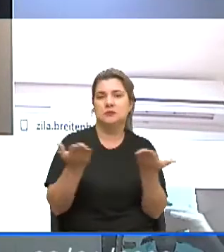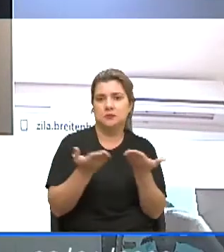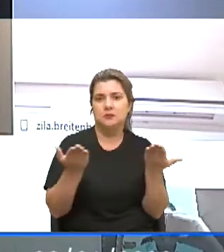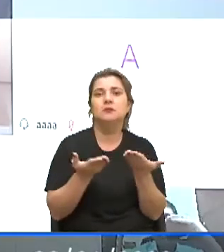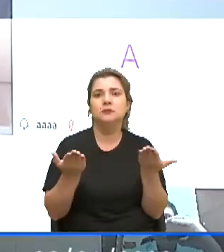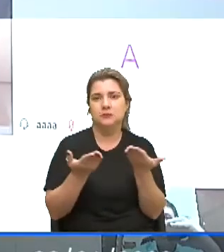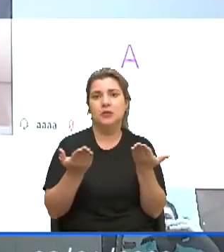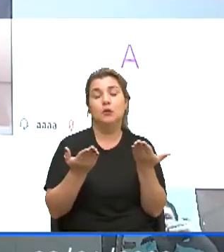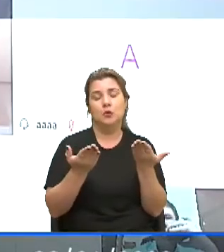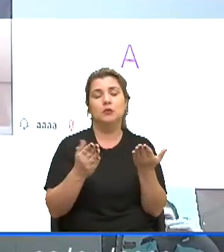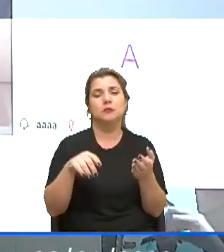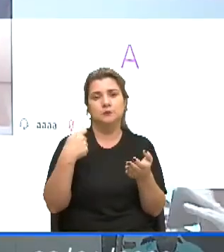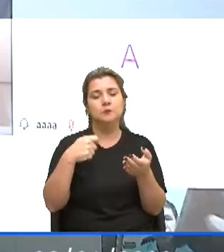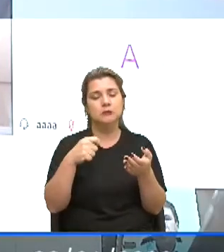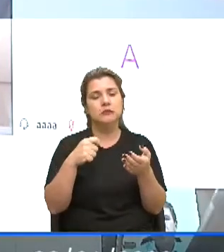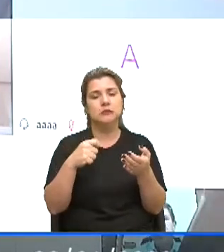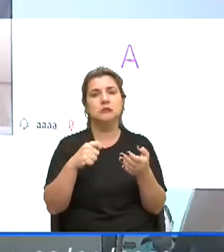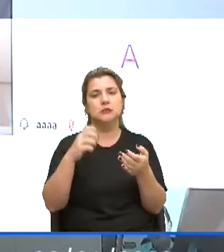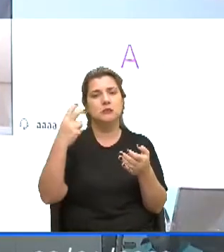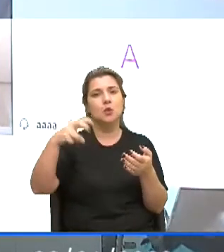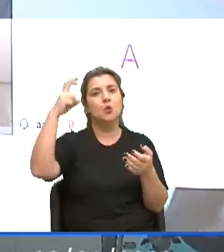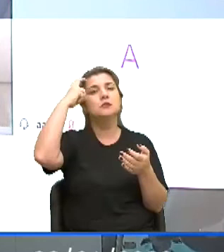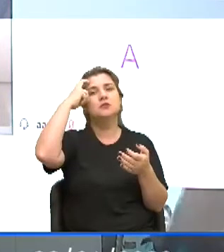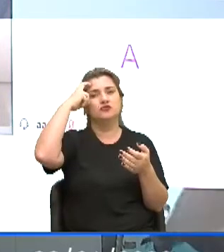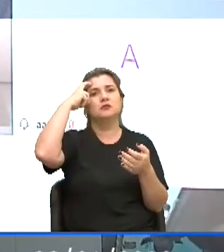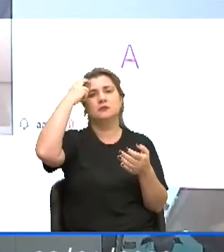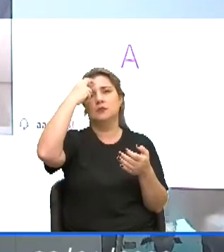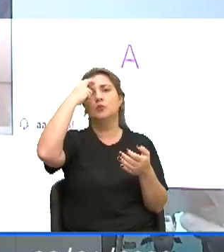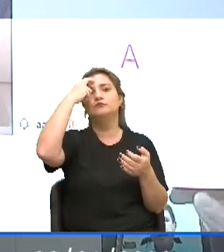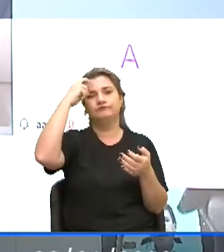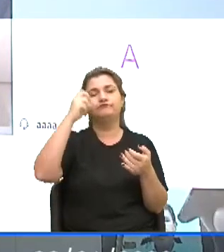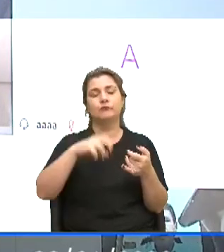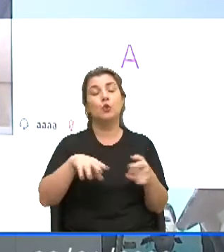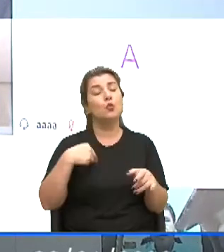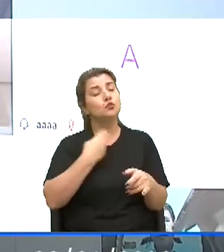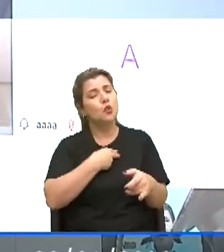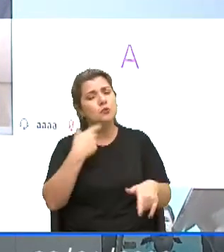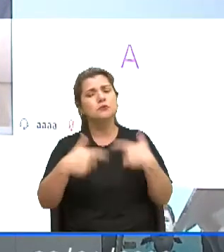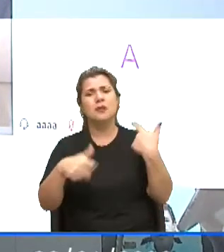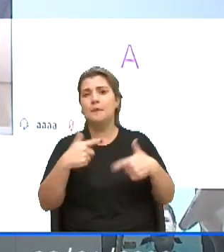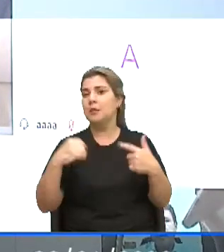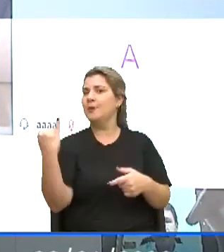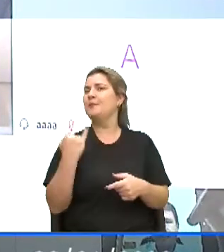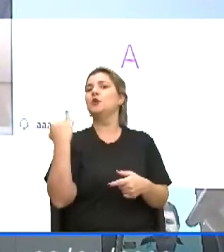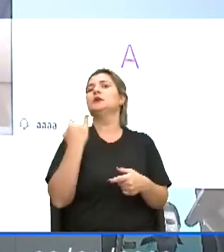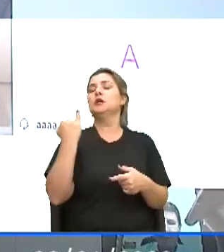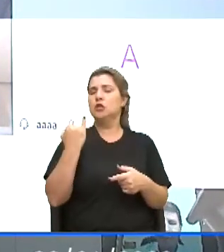se acordar. Então, okay. O nosso trabalho é essencial, nós vamos continuar produzindo, mas nós